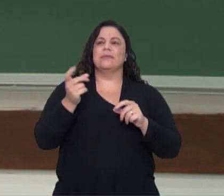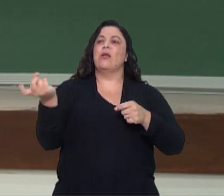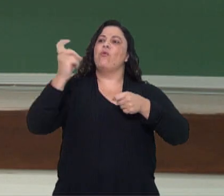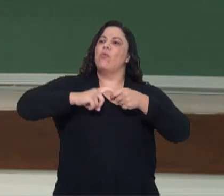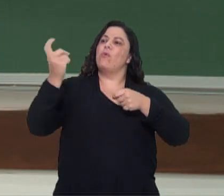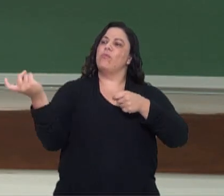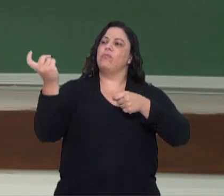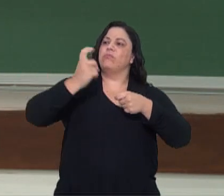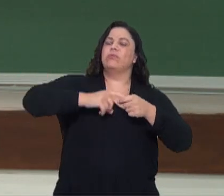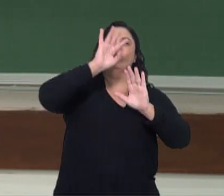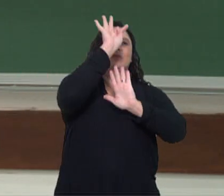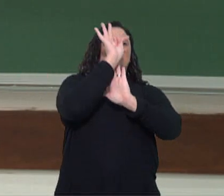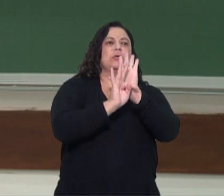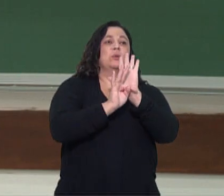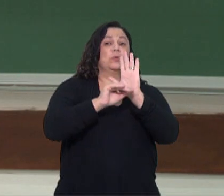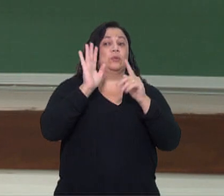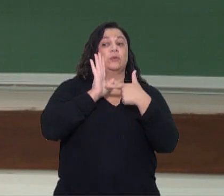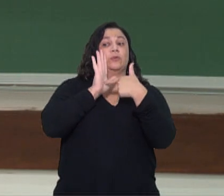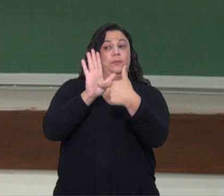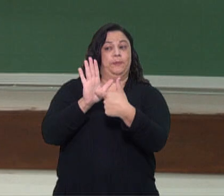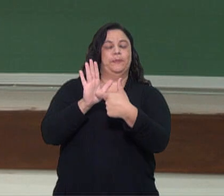Que eu quero mostrar.